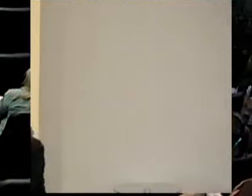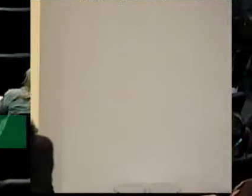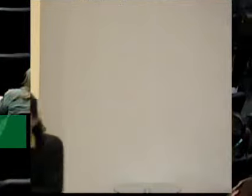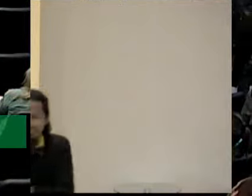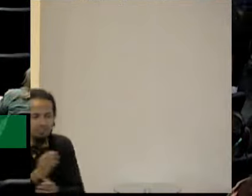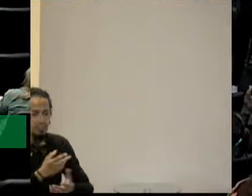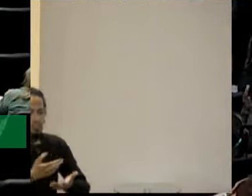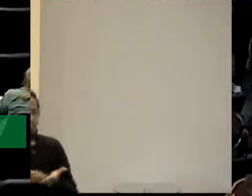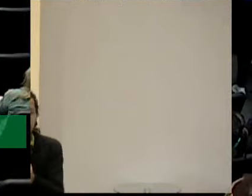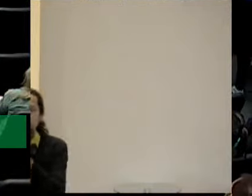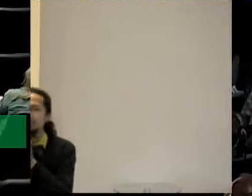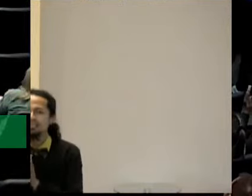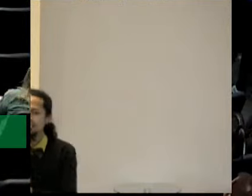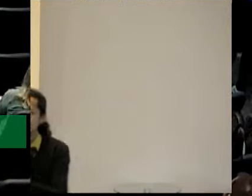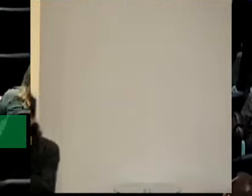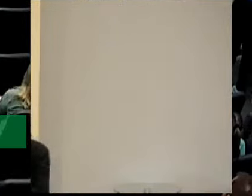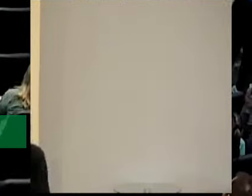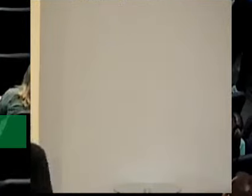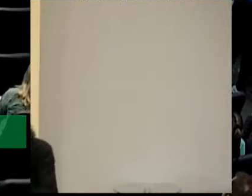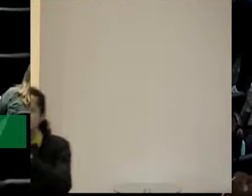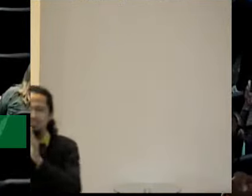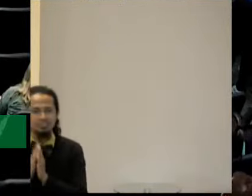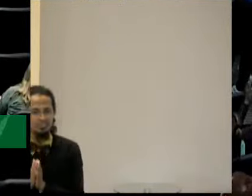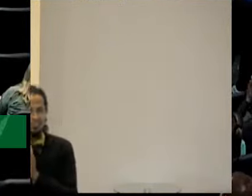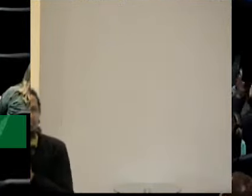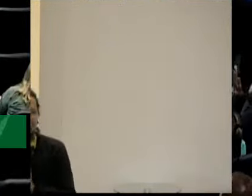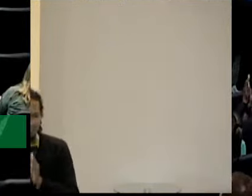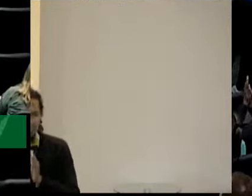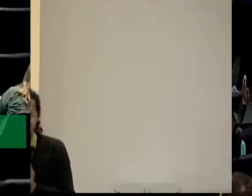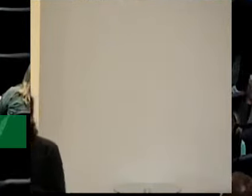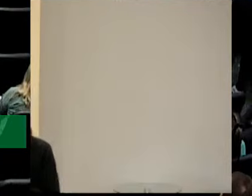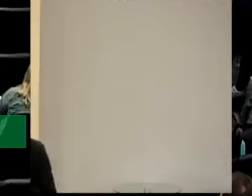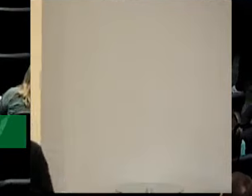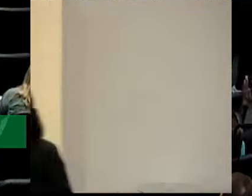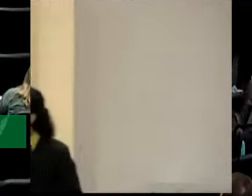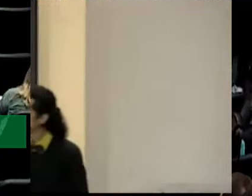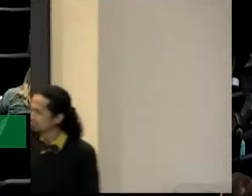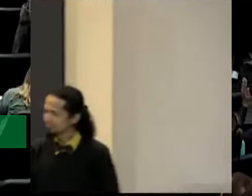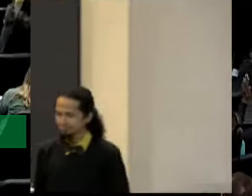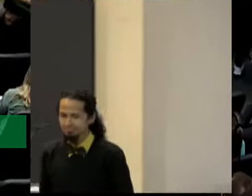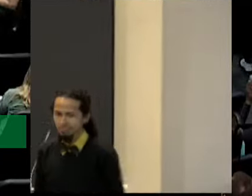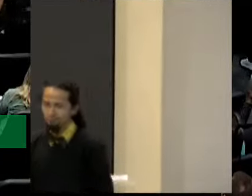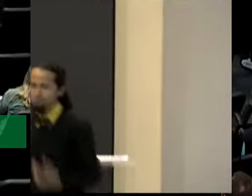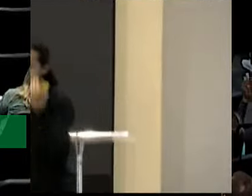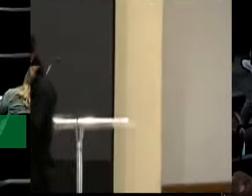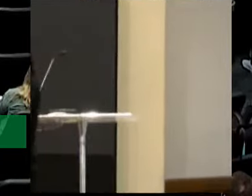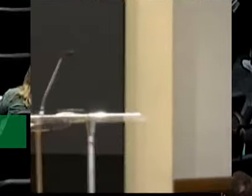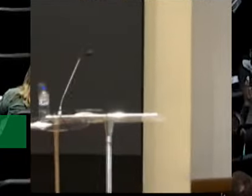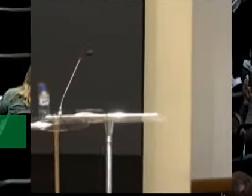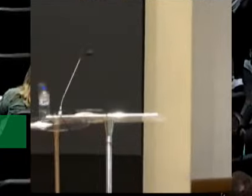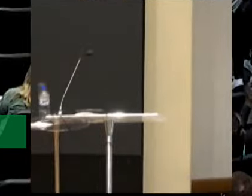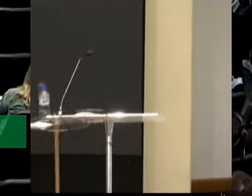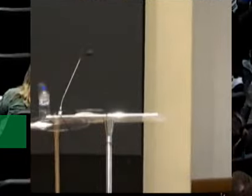triste sempre ecoou, desde que o índio guerreiro foi pro cativeiro e de